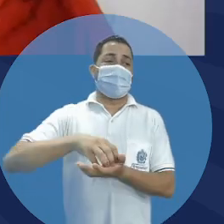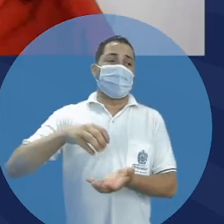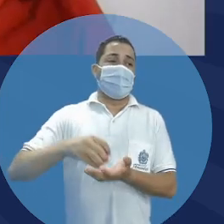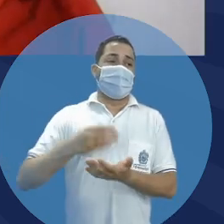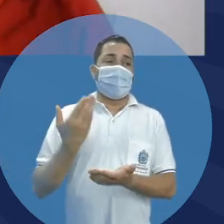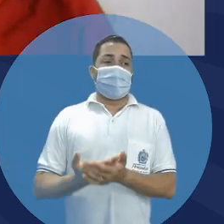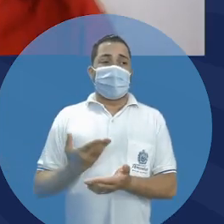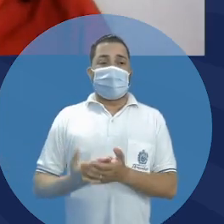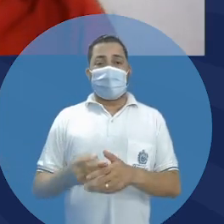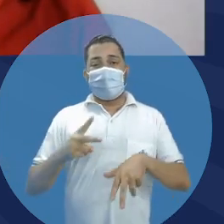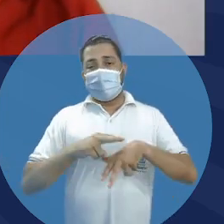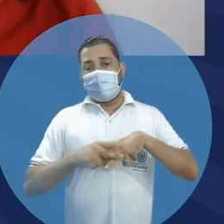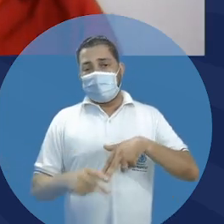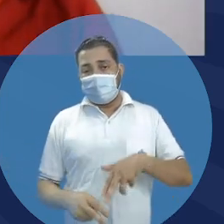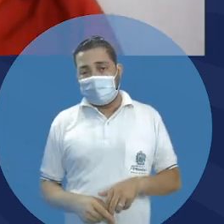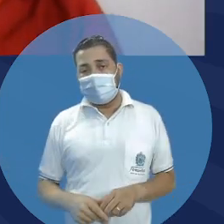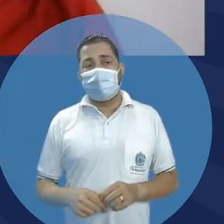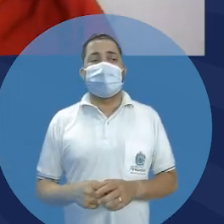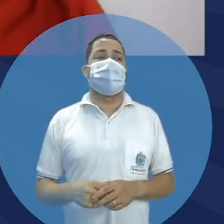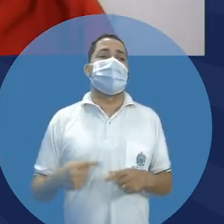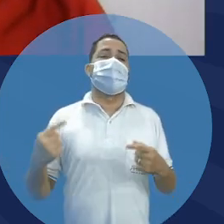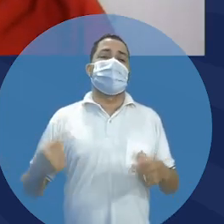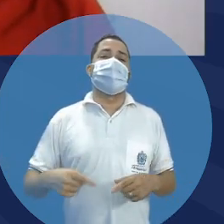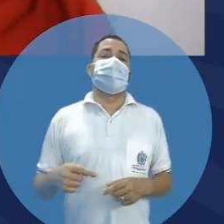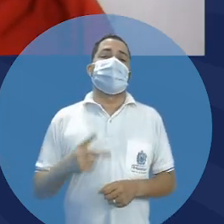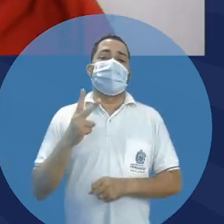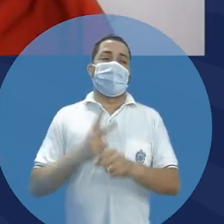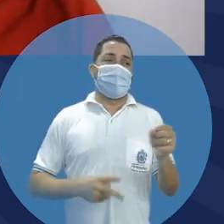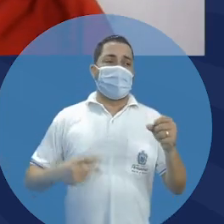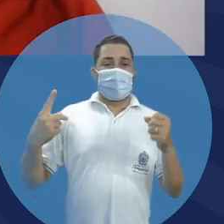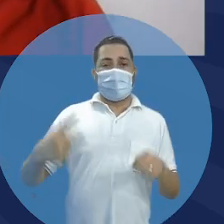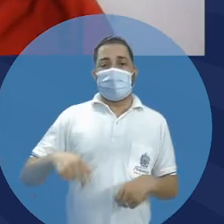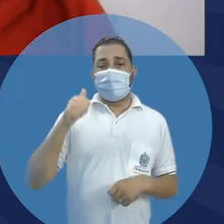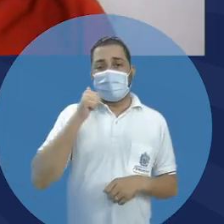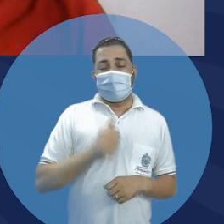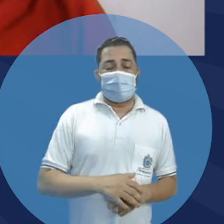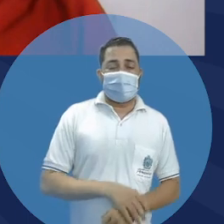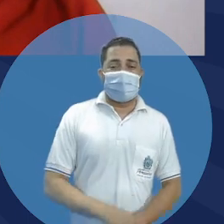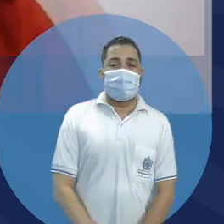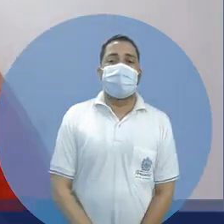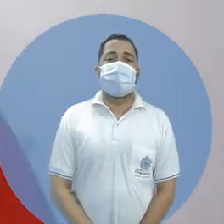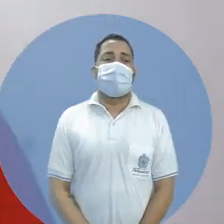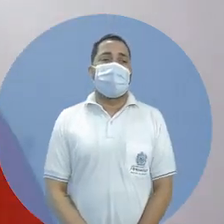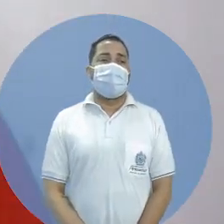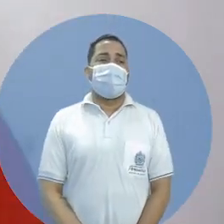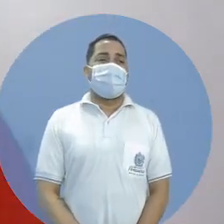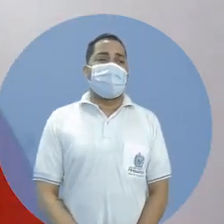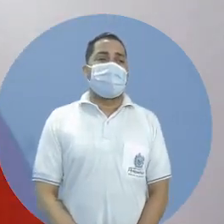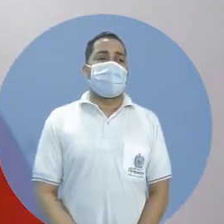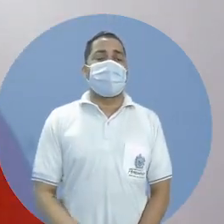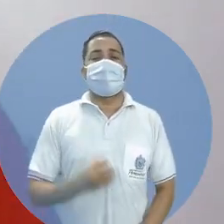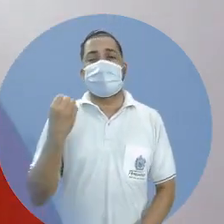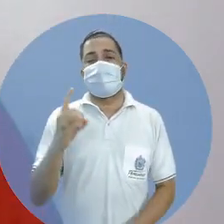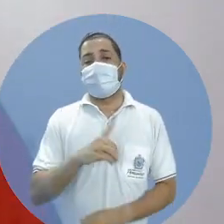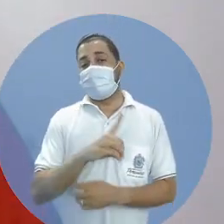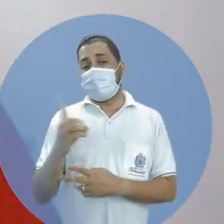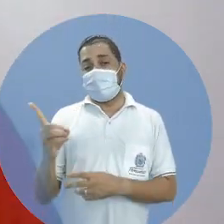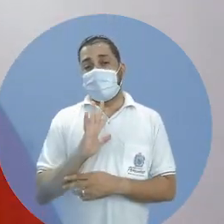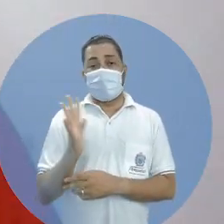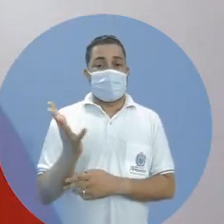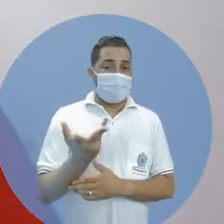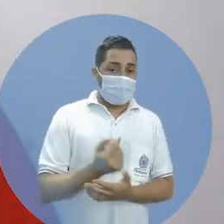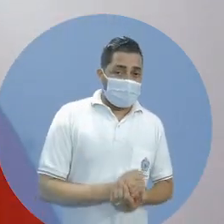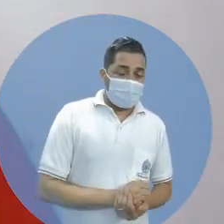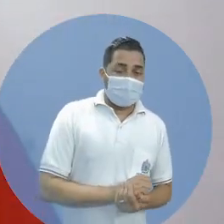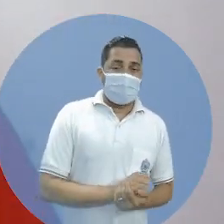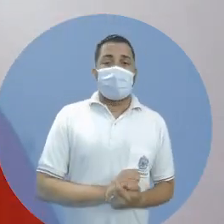Enfrentamento da Violência contra a Mulher, da EREM João Bezerra. Bom dia a todos e a todas. O trabalho